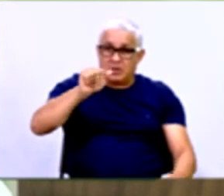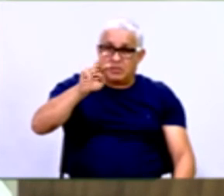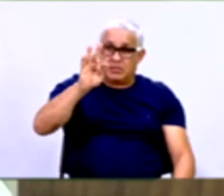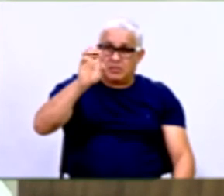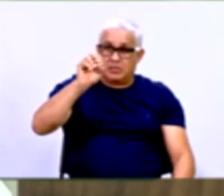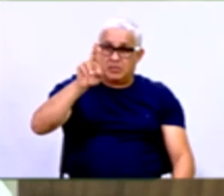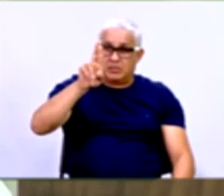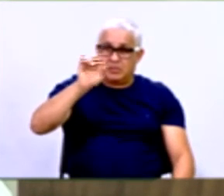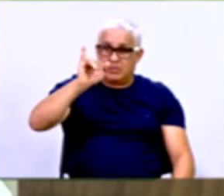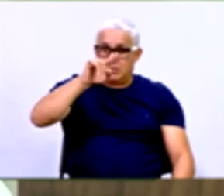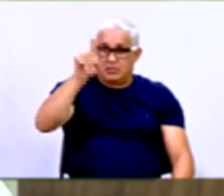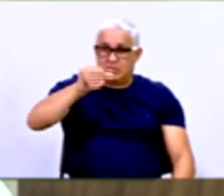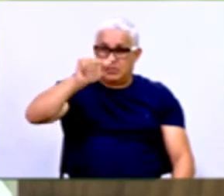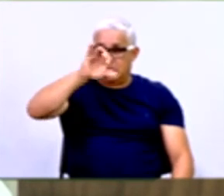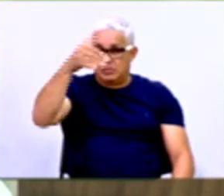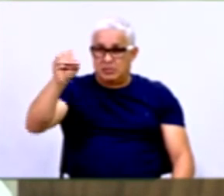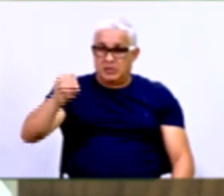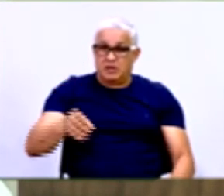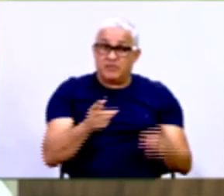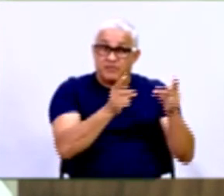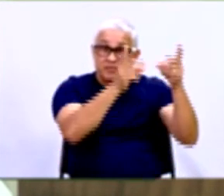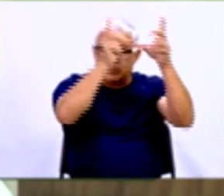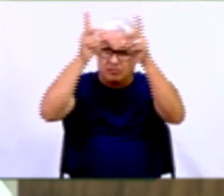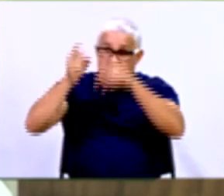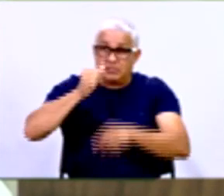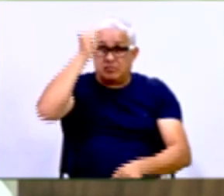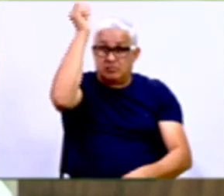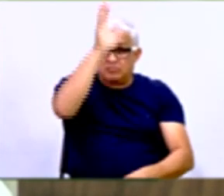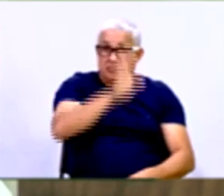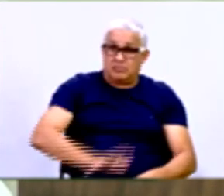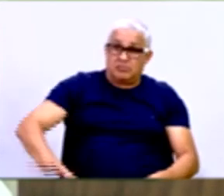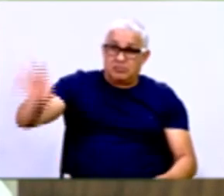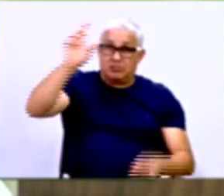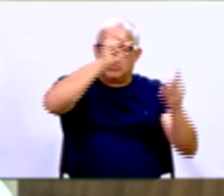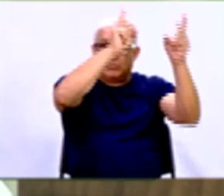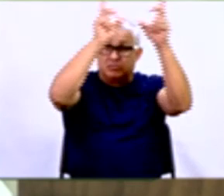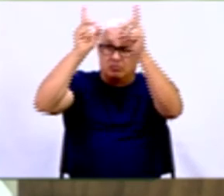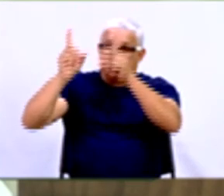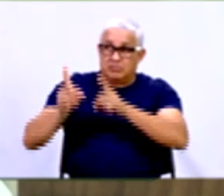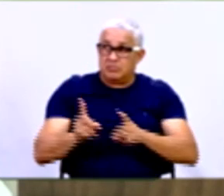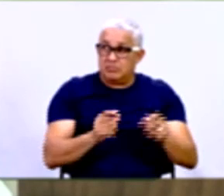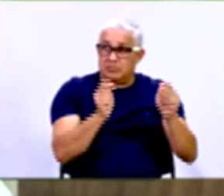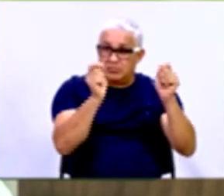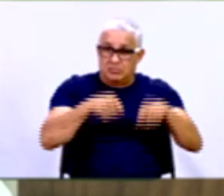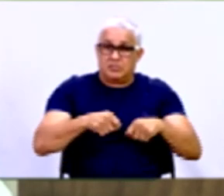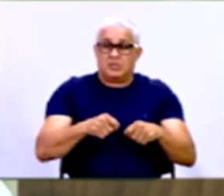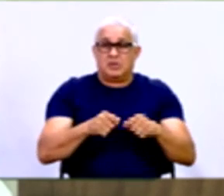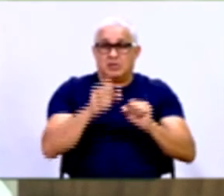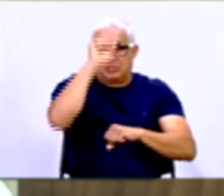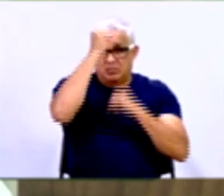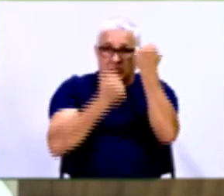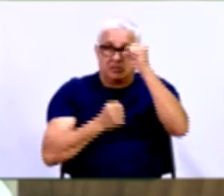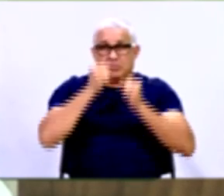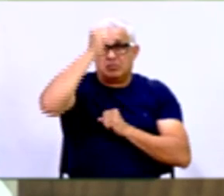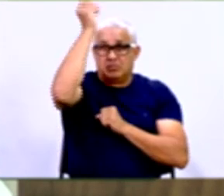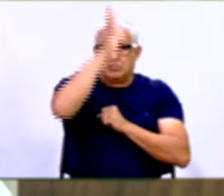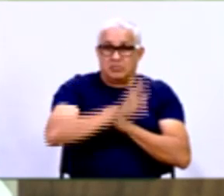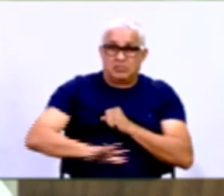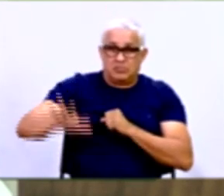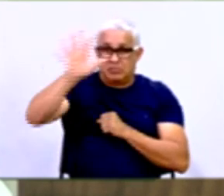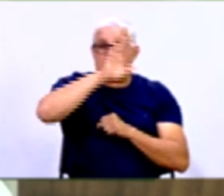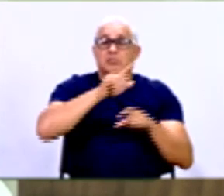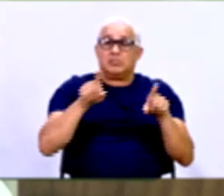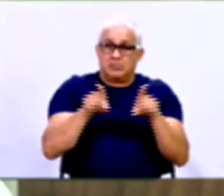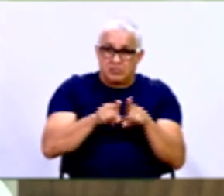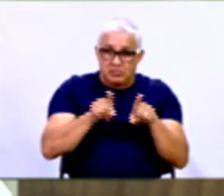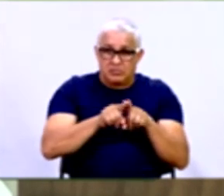autorizar ele a vender aqueles EPI no mercado nacional. Funciona tanto para aquele fabricante nacional que vende, como